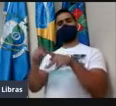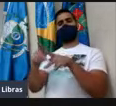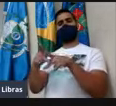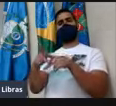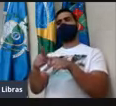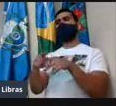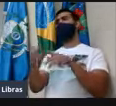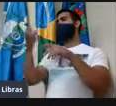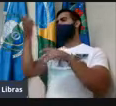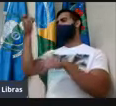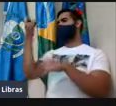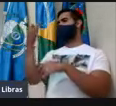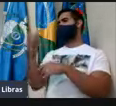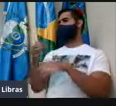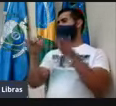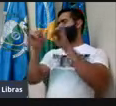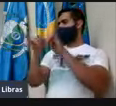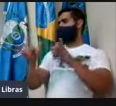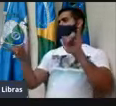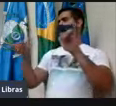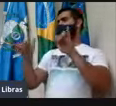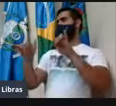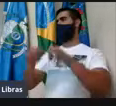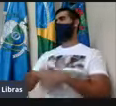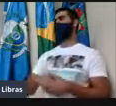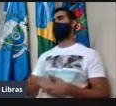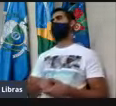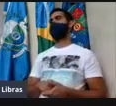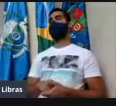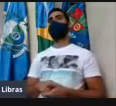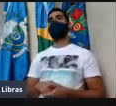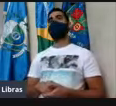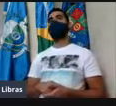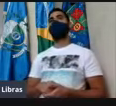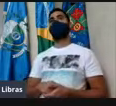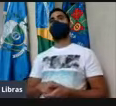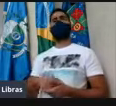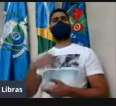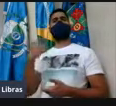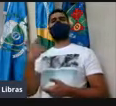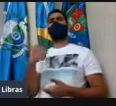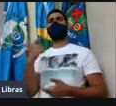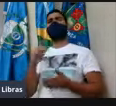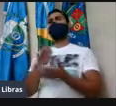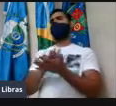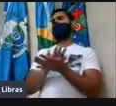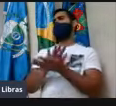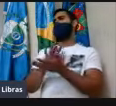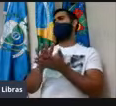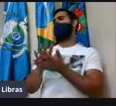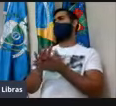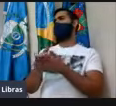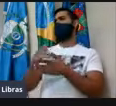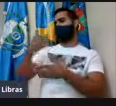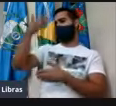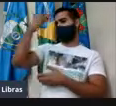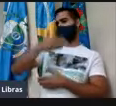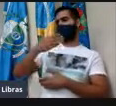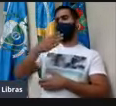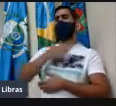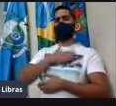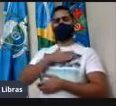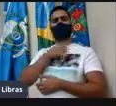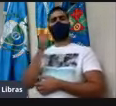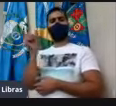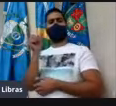prestar esclarecimento, professor Rafael, presidente, e não traz um documento para comprovar o que ele está